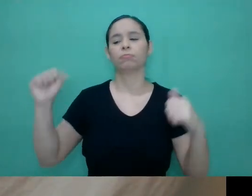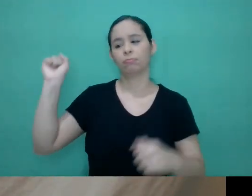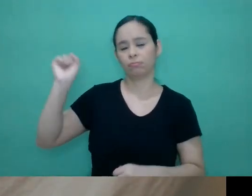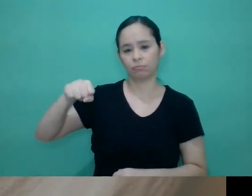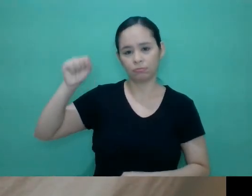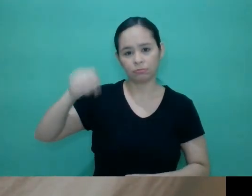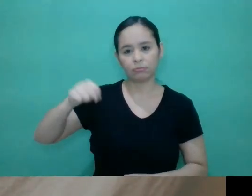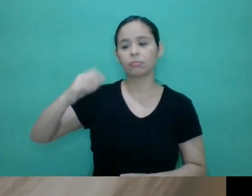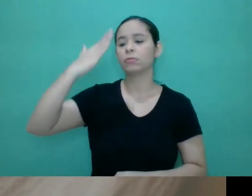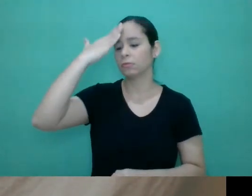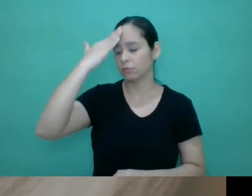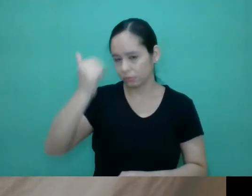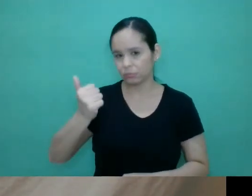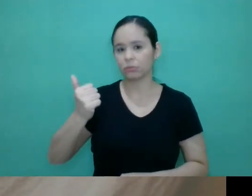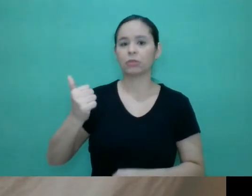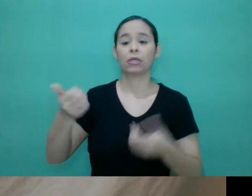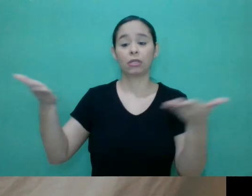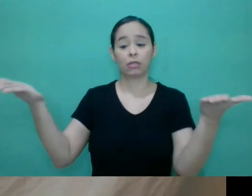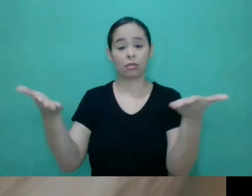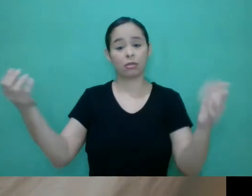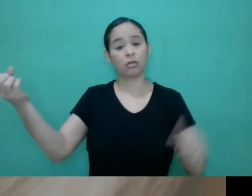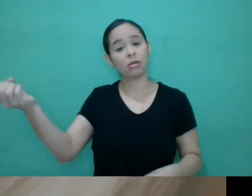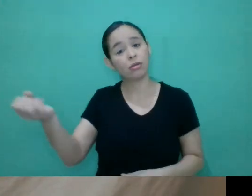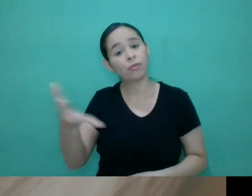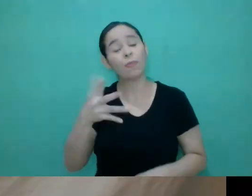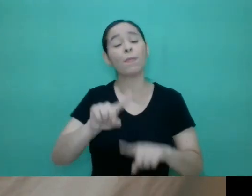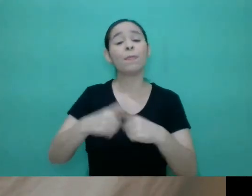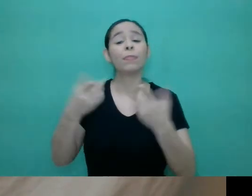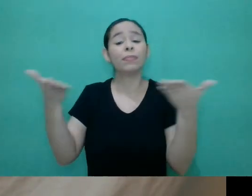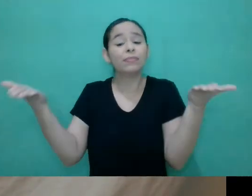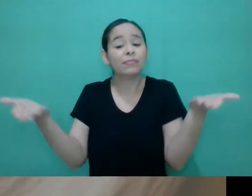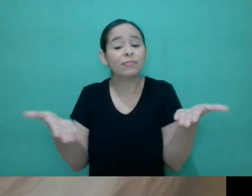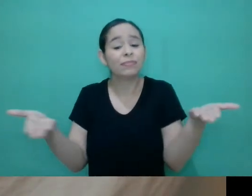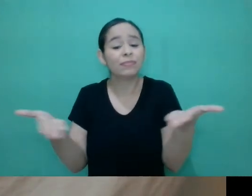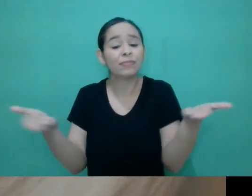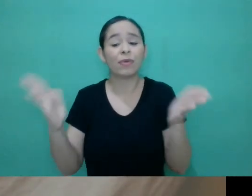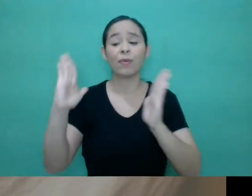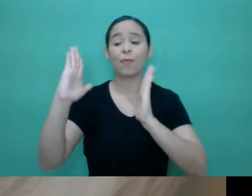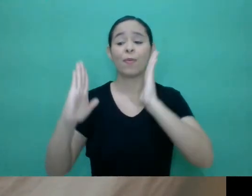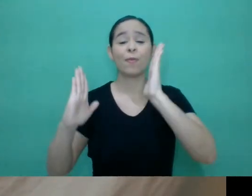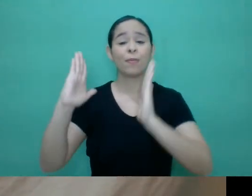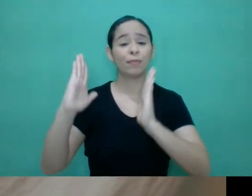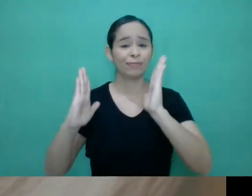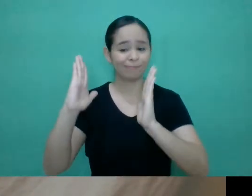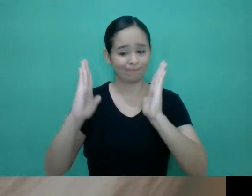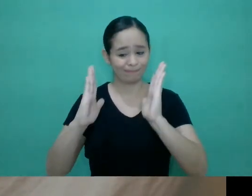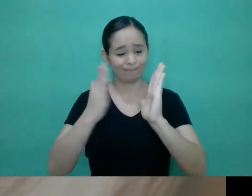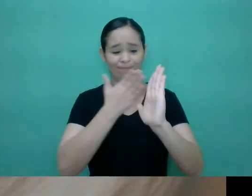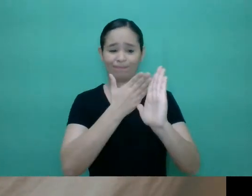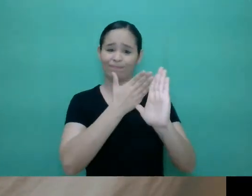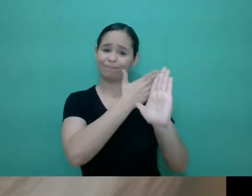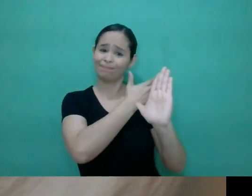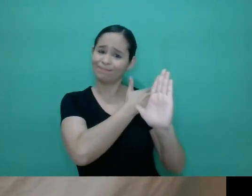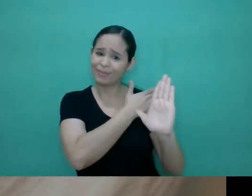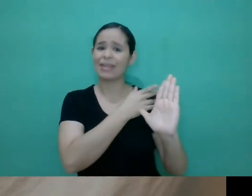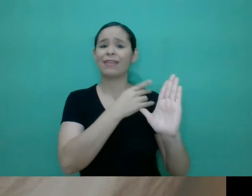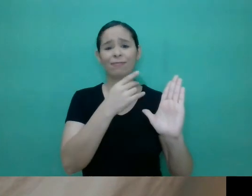dessa escravidão moderna, mas que ela pensa que em nenhum momento na história a escravidão foi